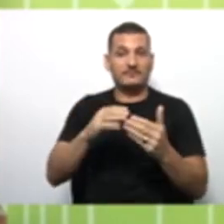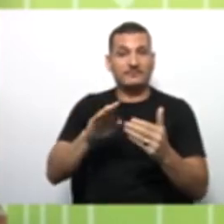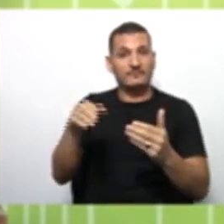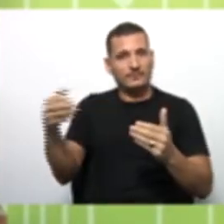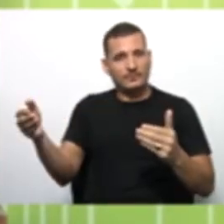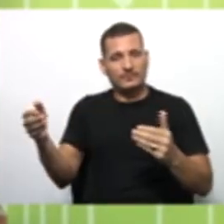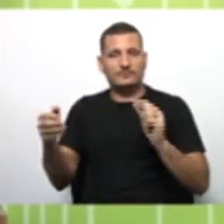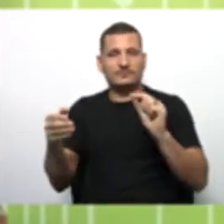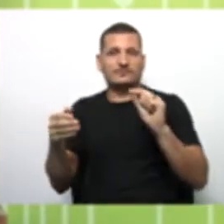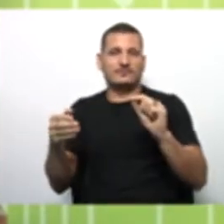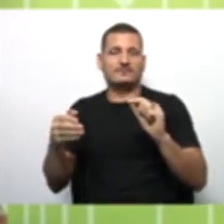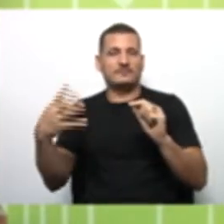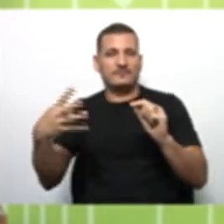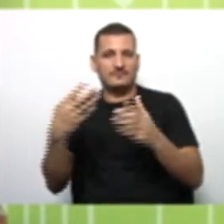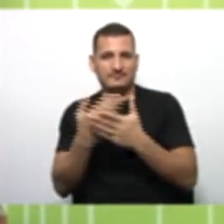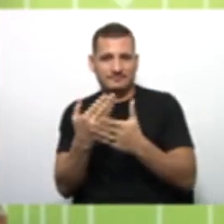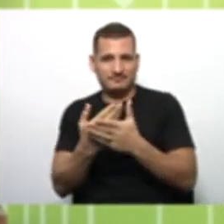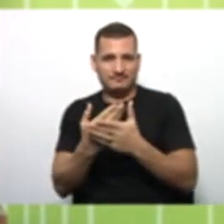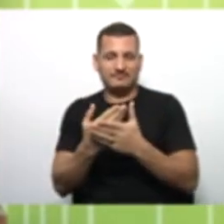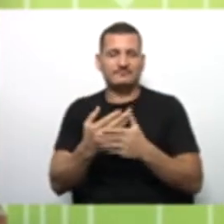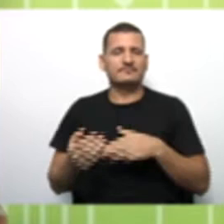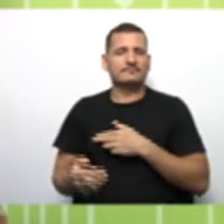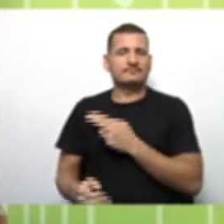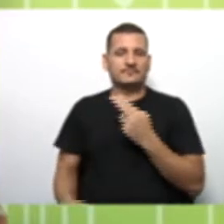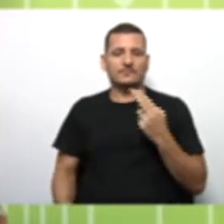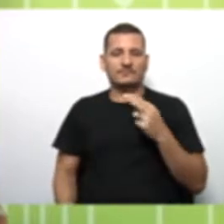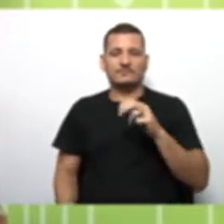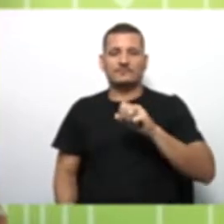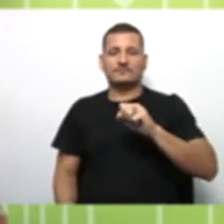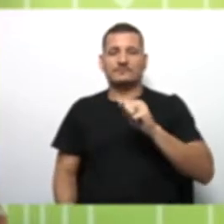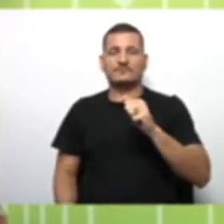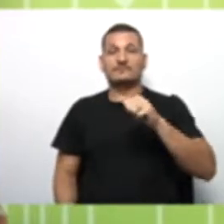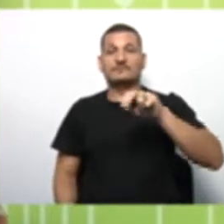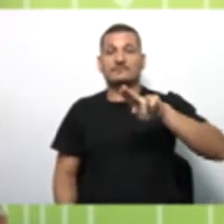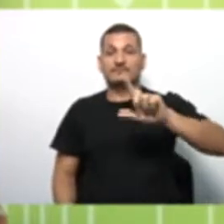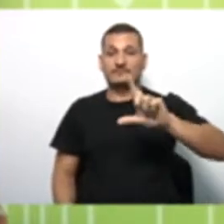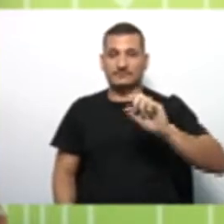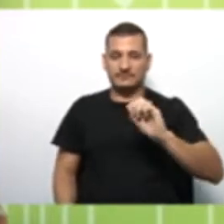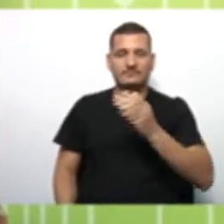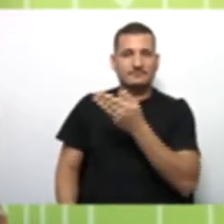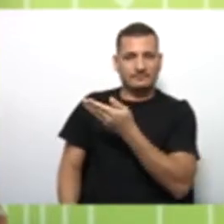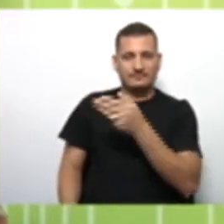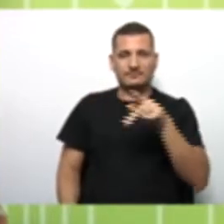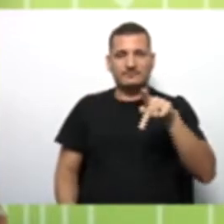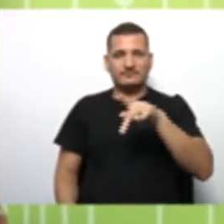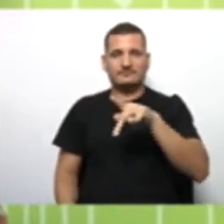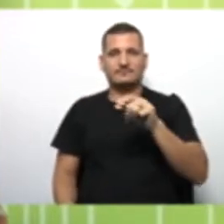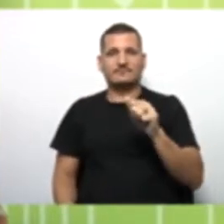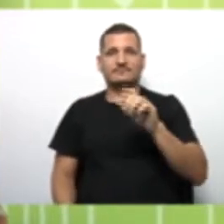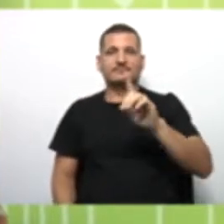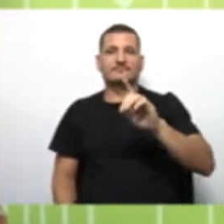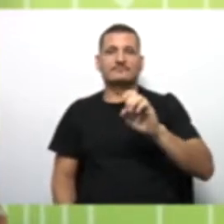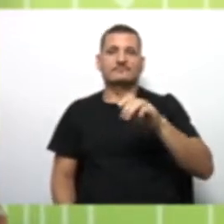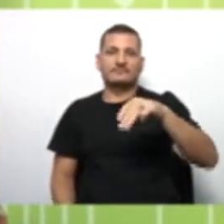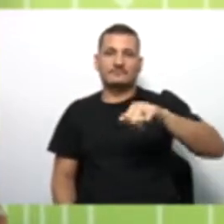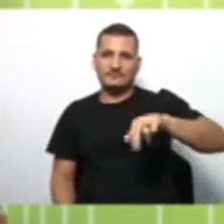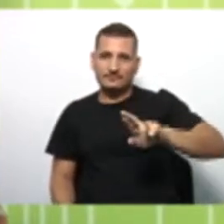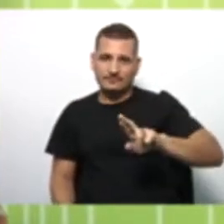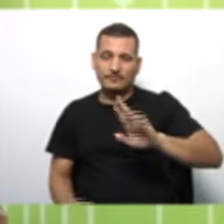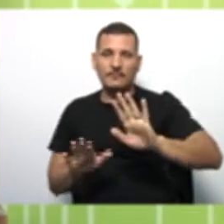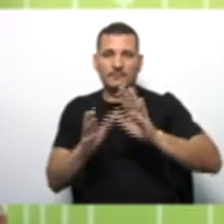da metade da nossa disciplina. Eu sou o professor Saulo, ao meu lado está o professor Ademar, e aí fica o convite para que vocês